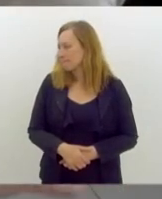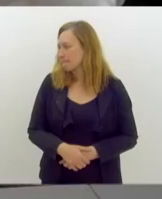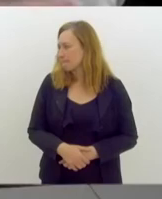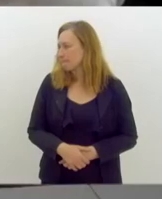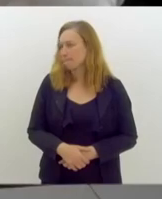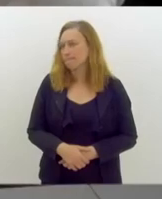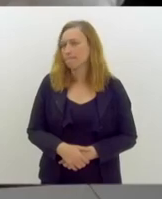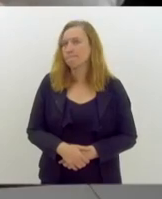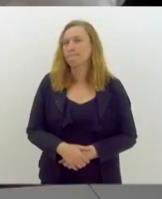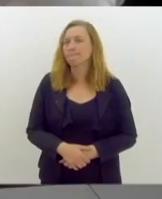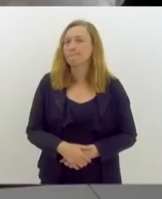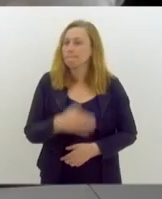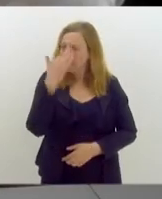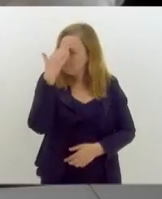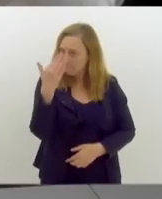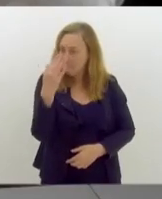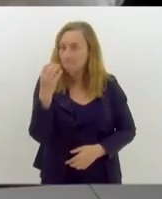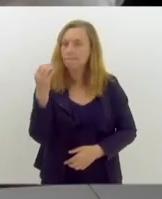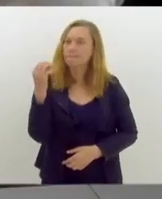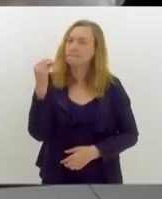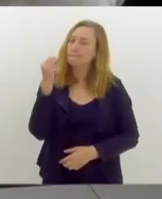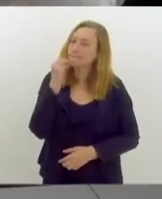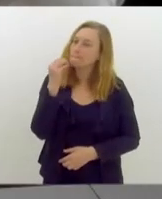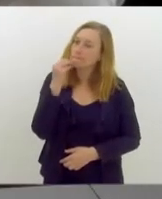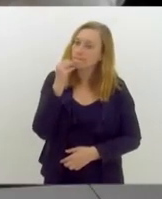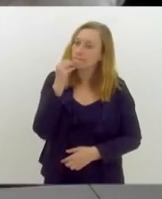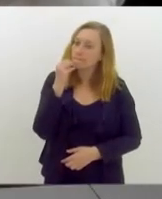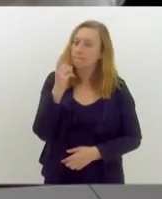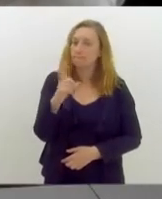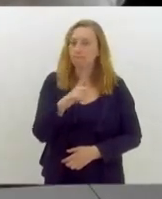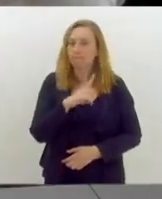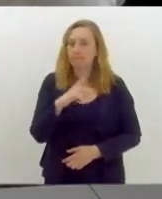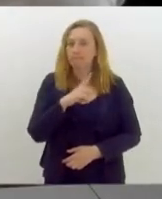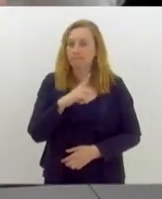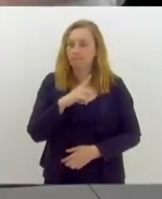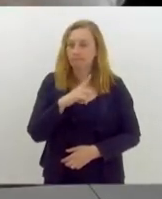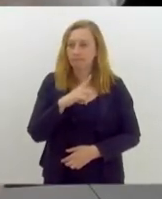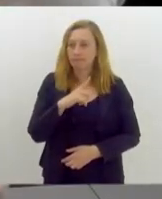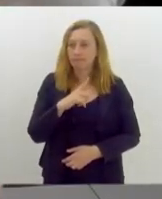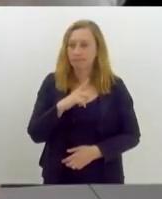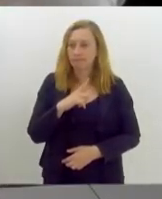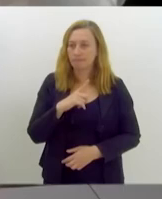eu queria até agradecer a oportunidade de ter participado